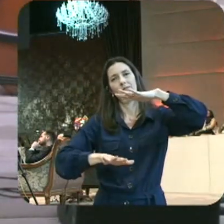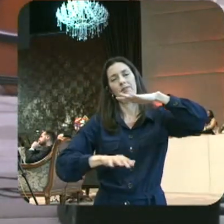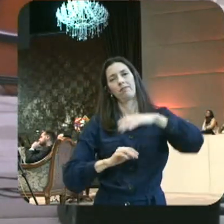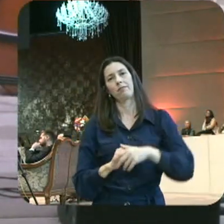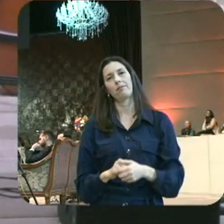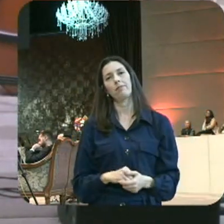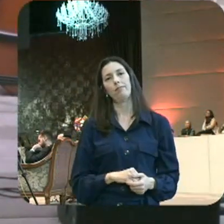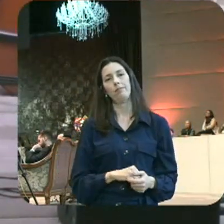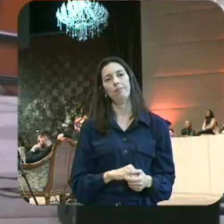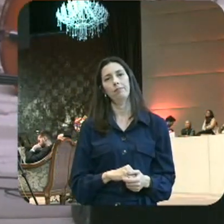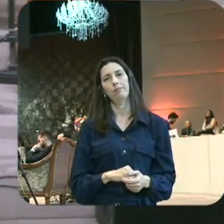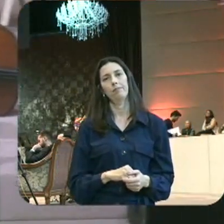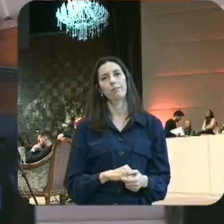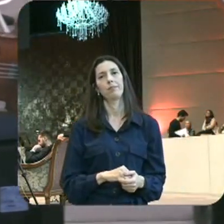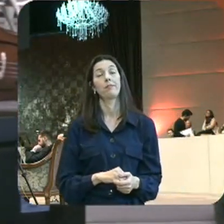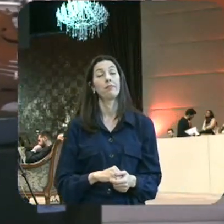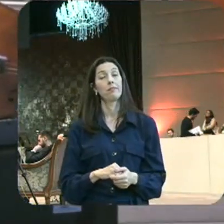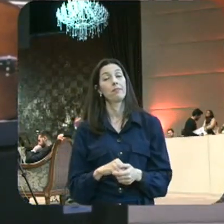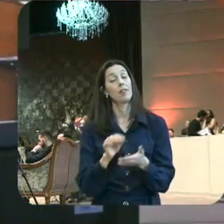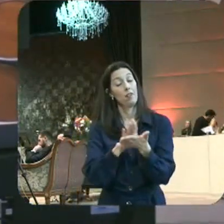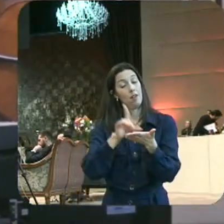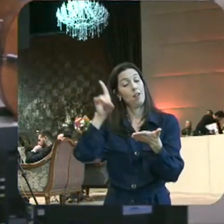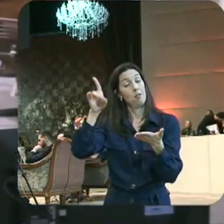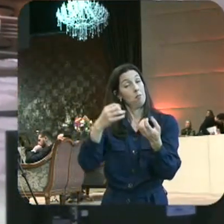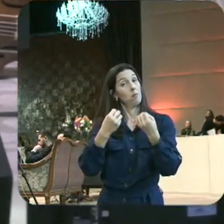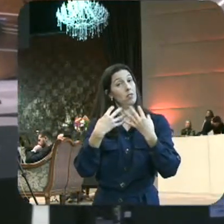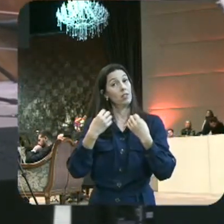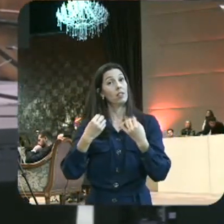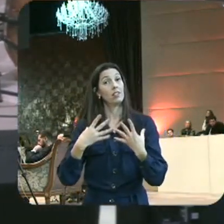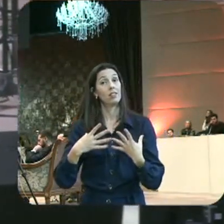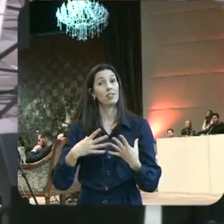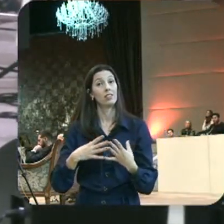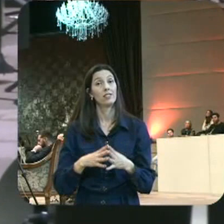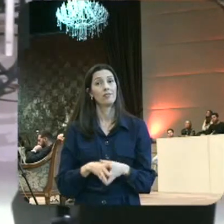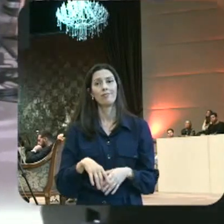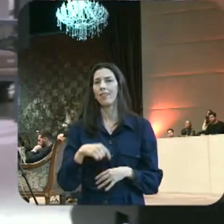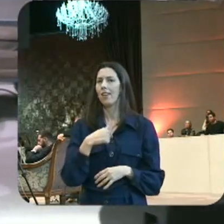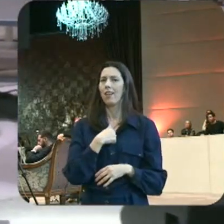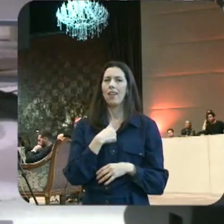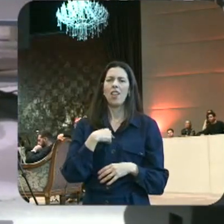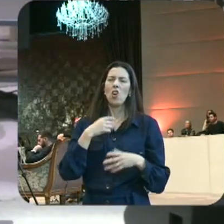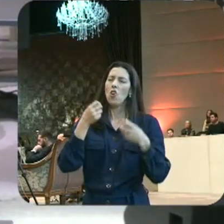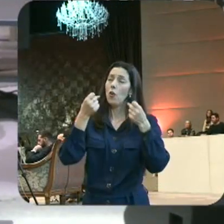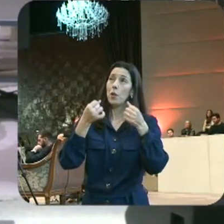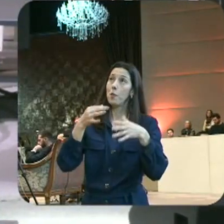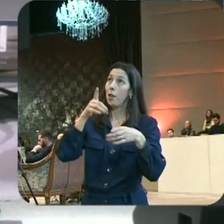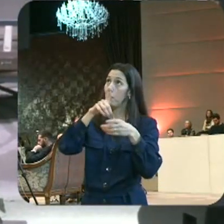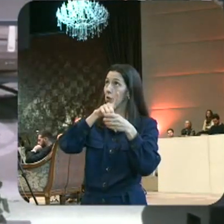A palavra de Deus está ensinando isso para a gente. Eu não vou nem falar dos dízimos.